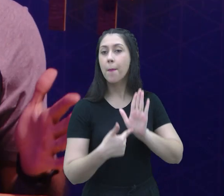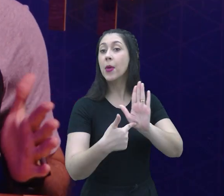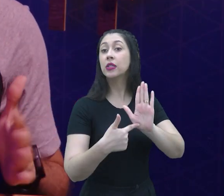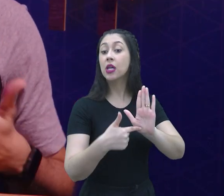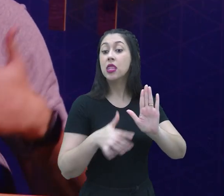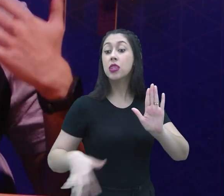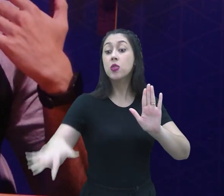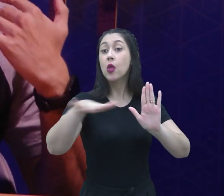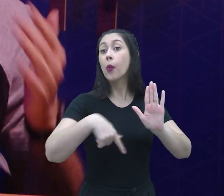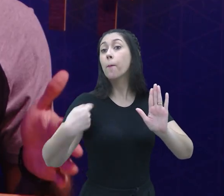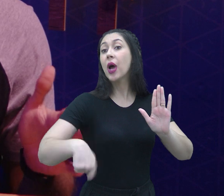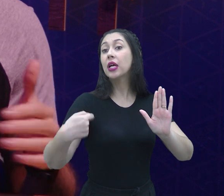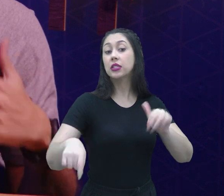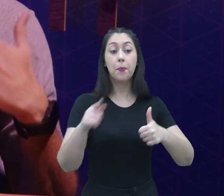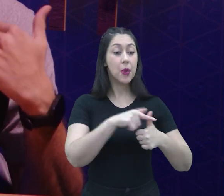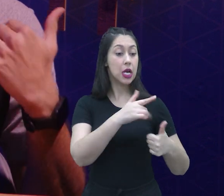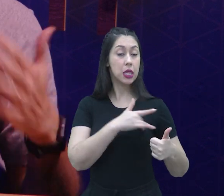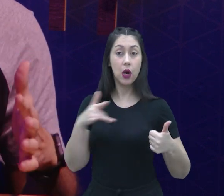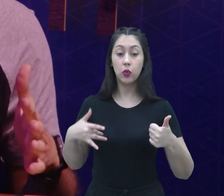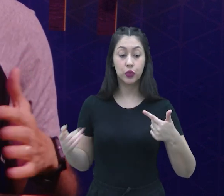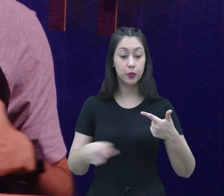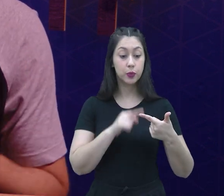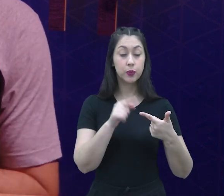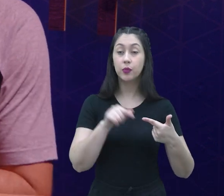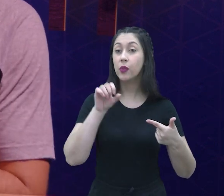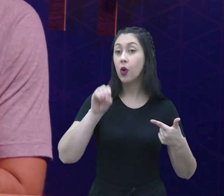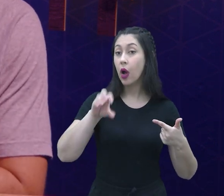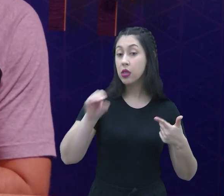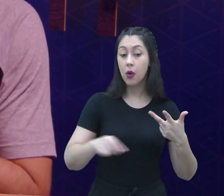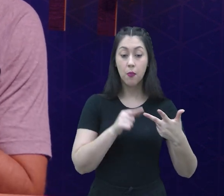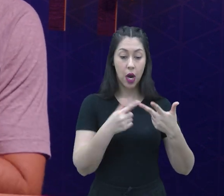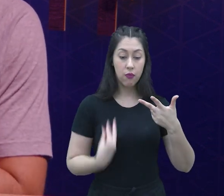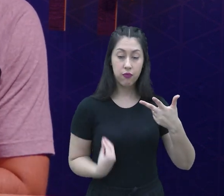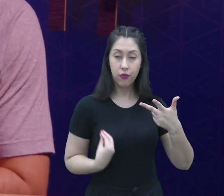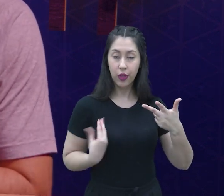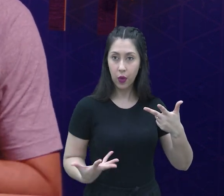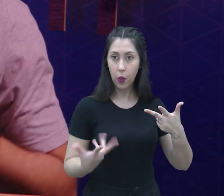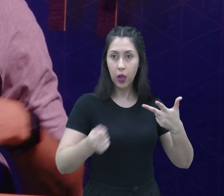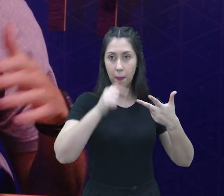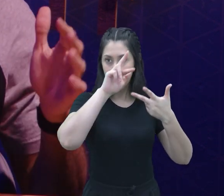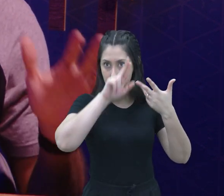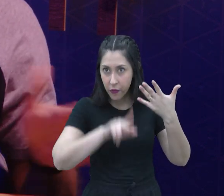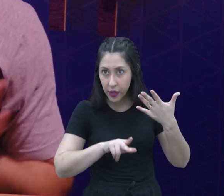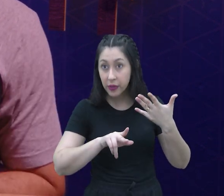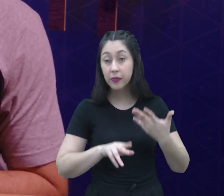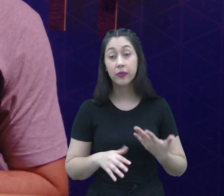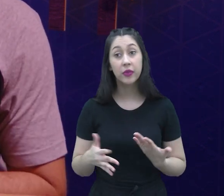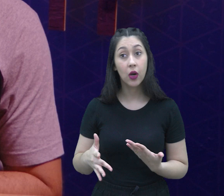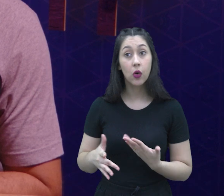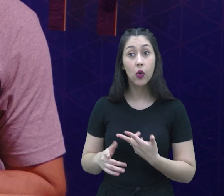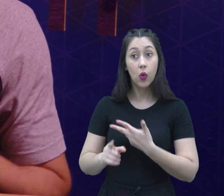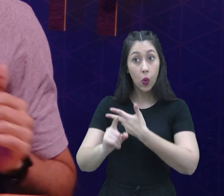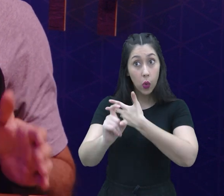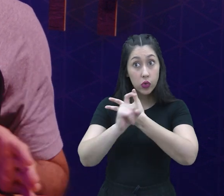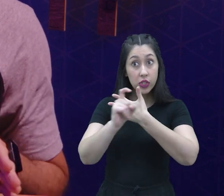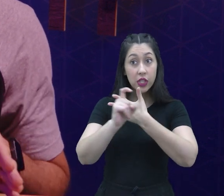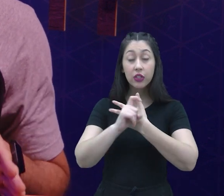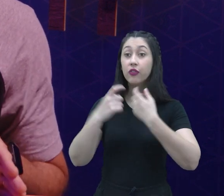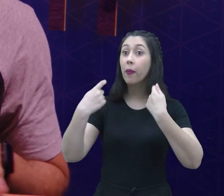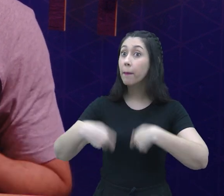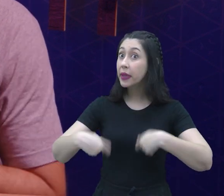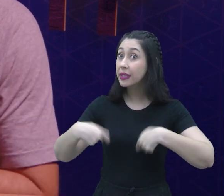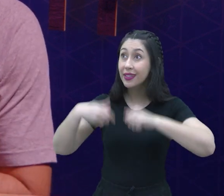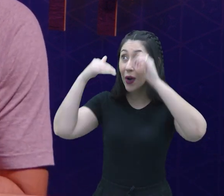todo mundo tem que ter acesso à saúde, à educação, qualidade de vida e tudo mais. O Poder Executivo tem que